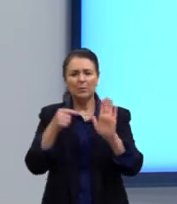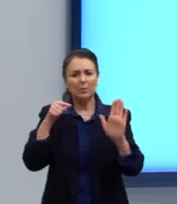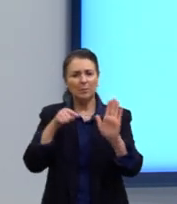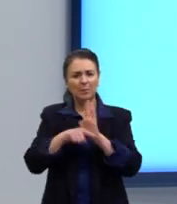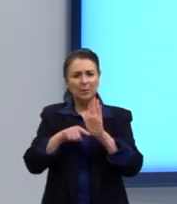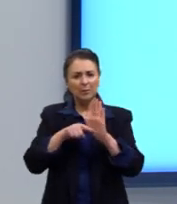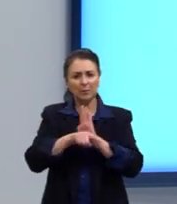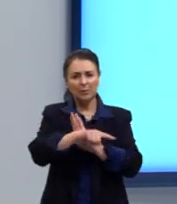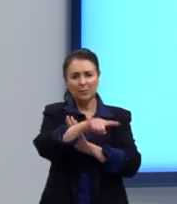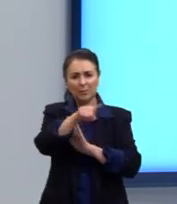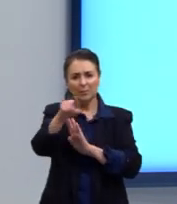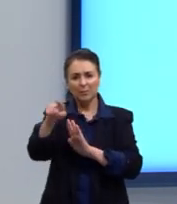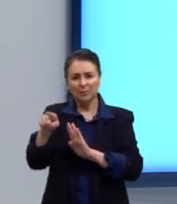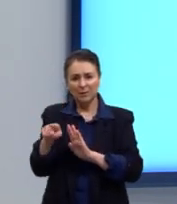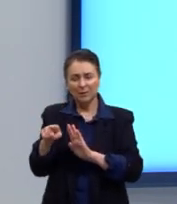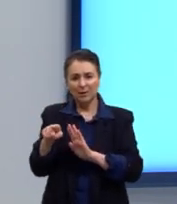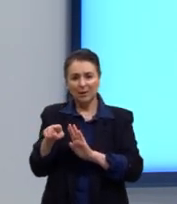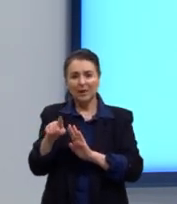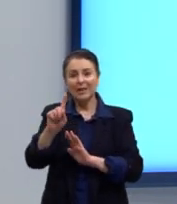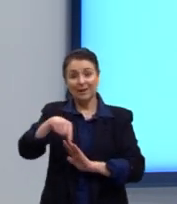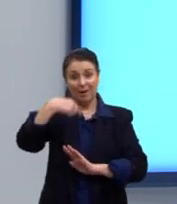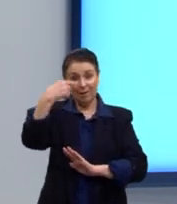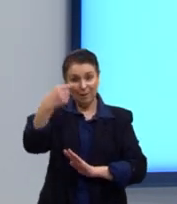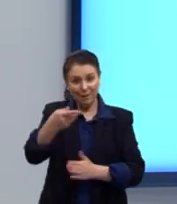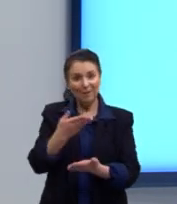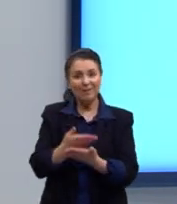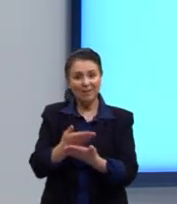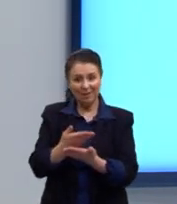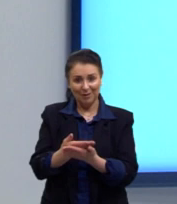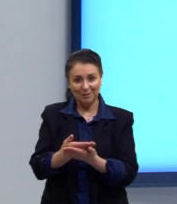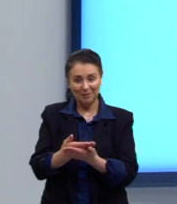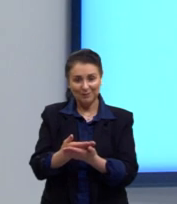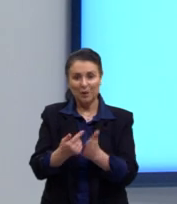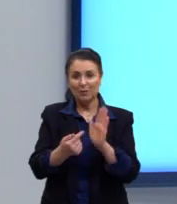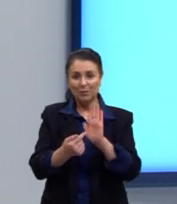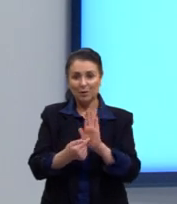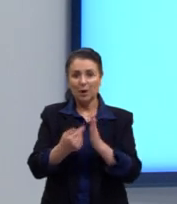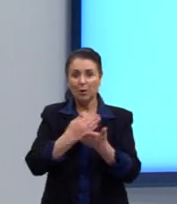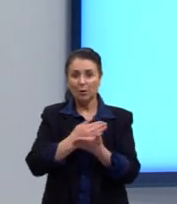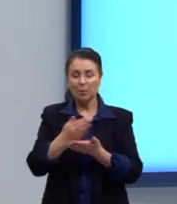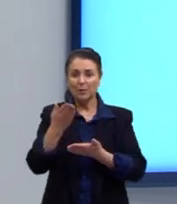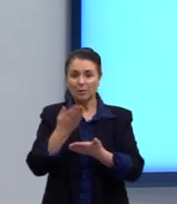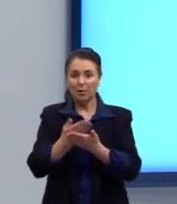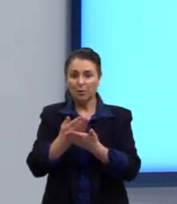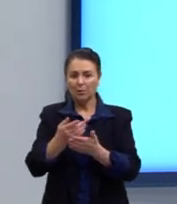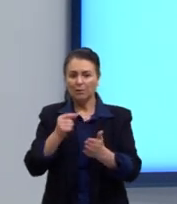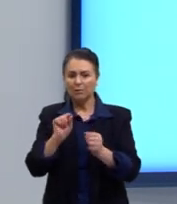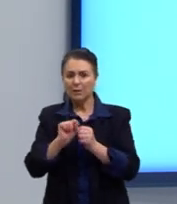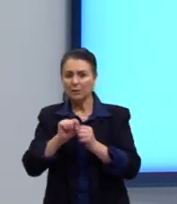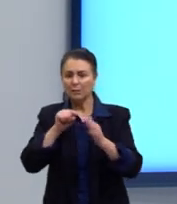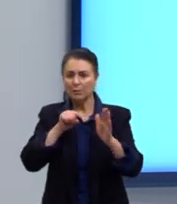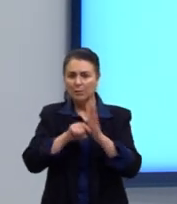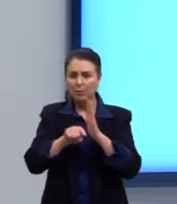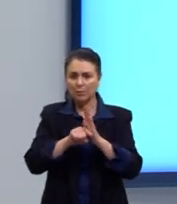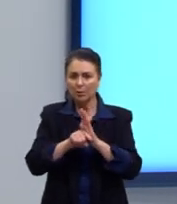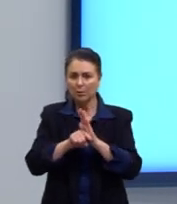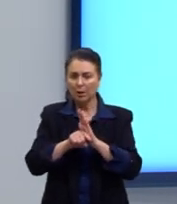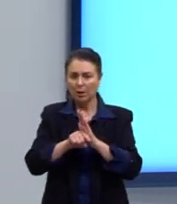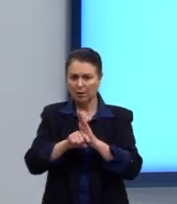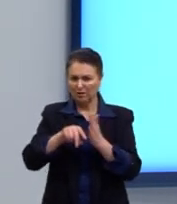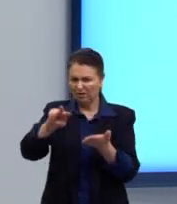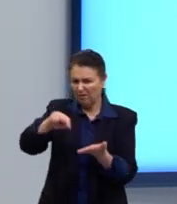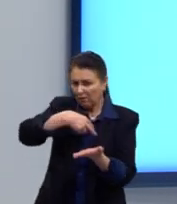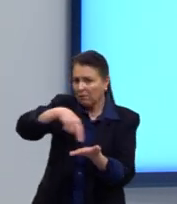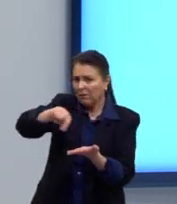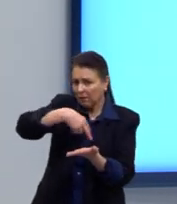aí para vocês que a gente vai ver na nossa próxima aula eu comecei a aula com uma pergunta né Bora chacoalhar